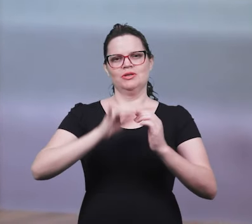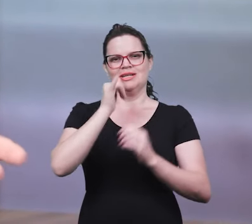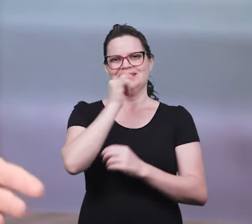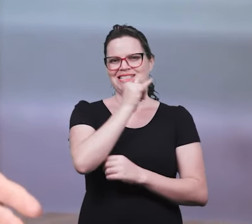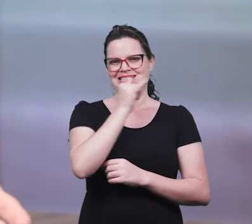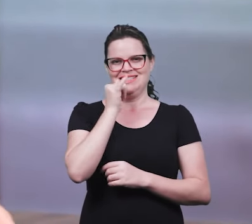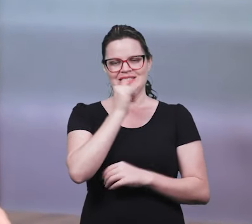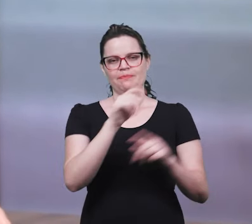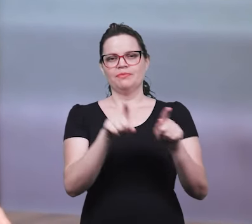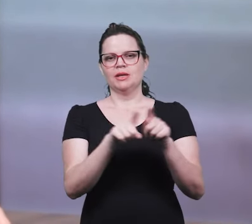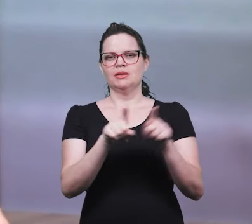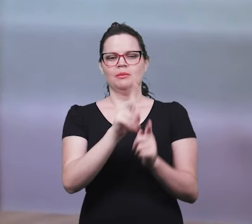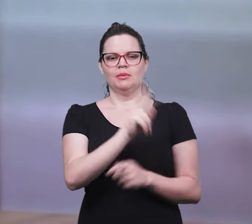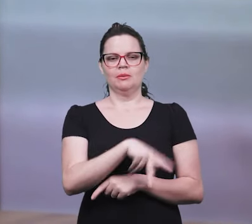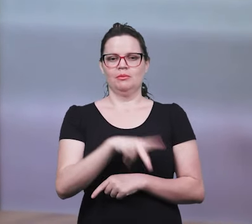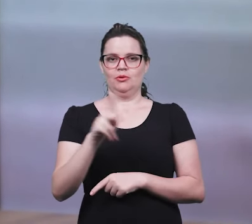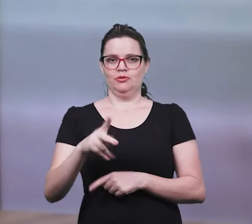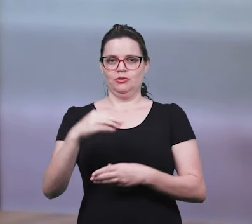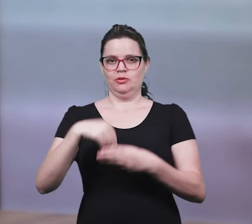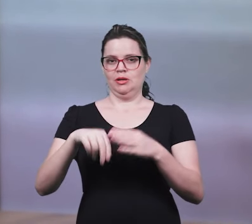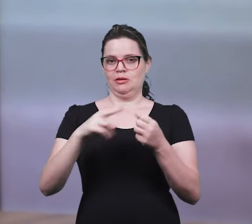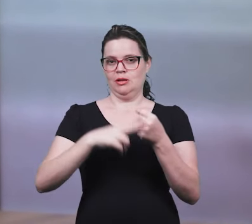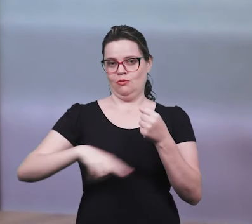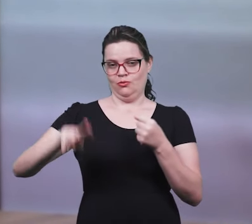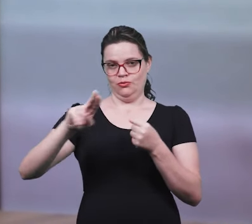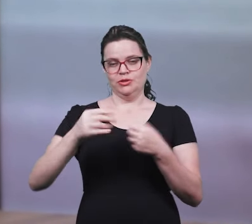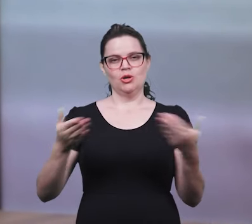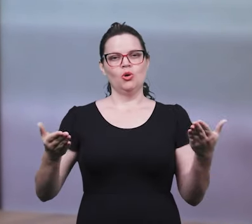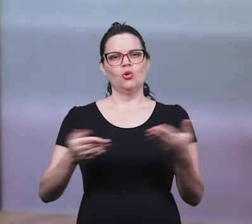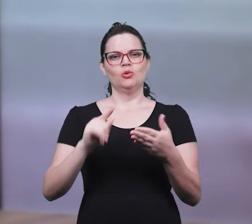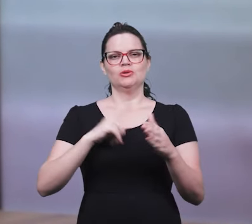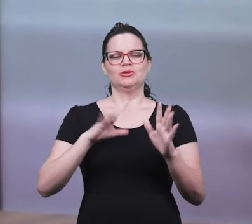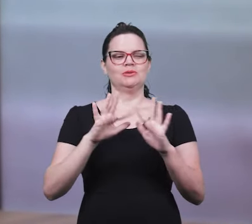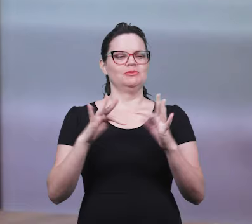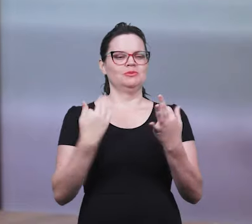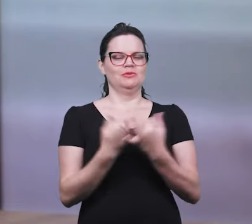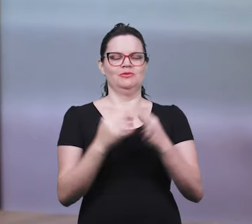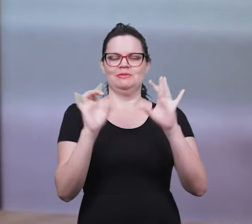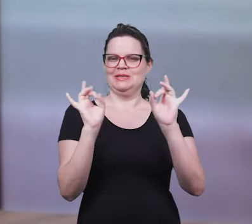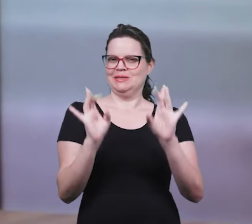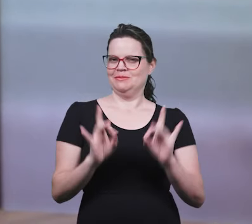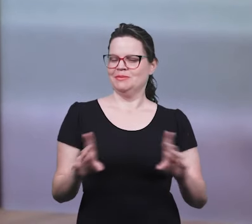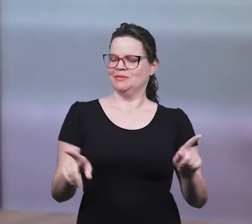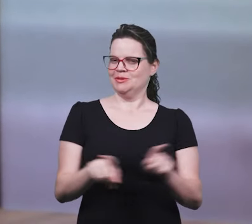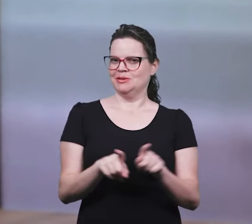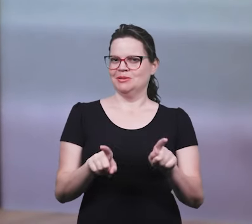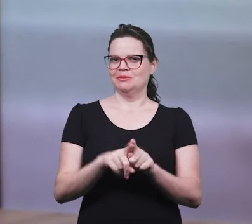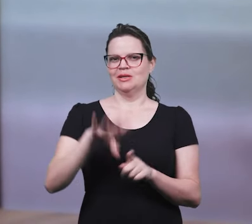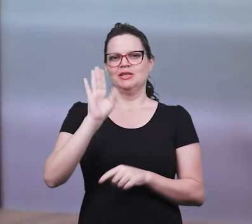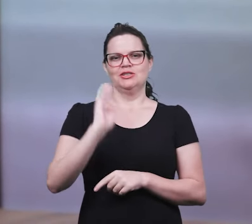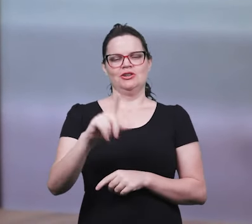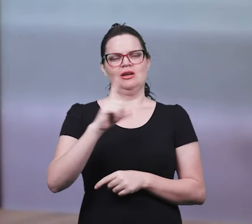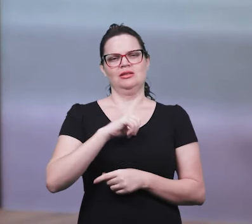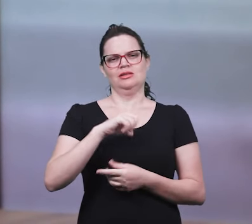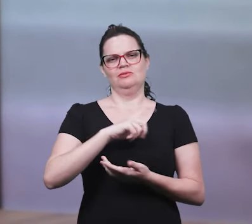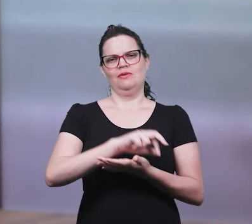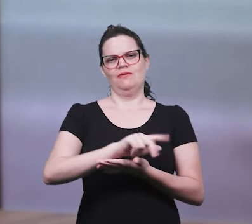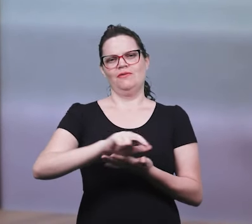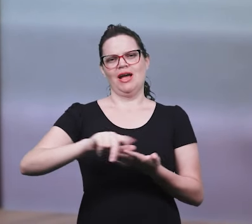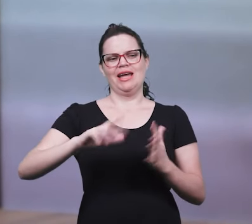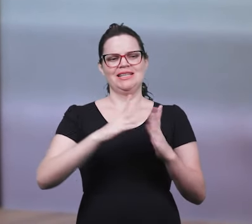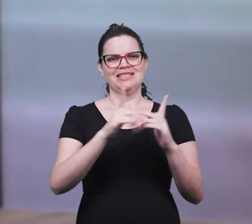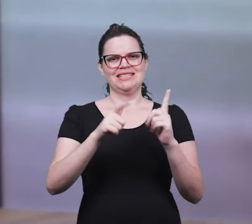odontólogo e de professor universitário. E hoje nós temos uma família muito especial conosco, que já passou por